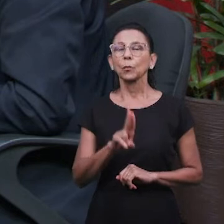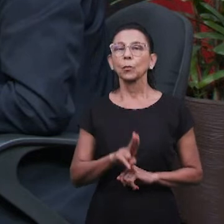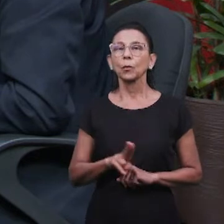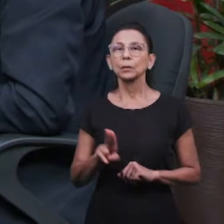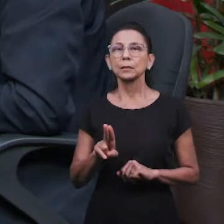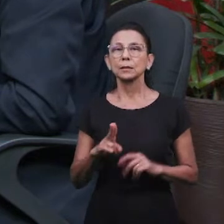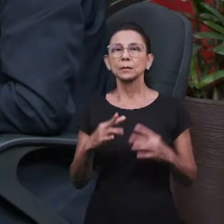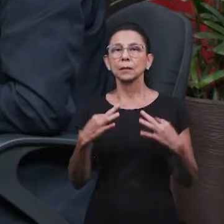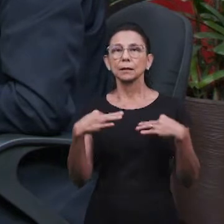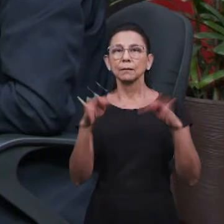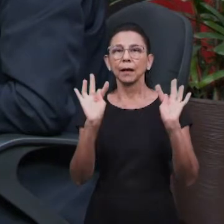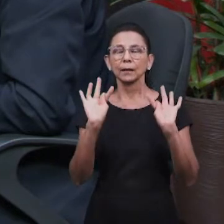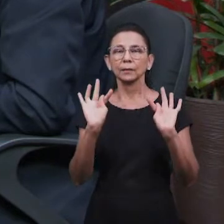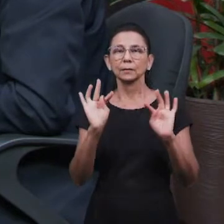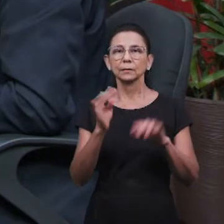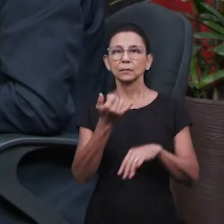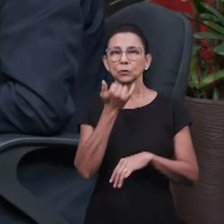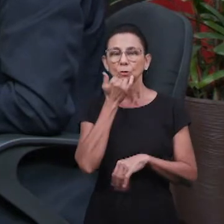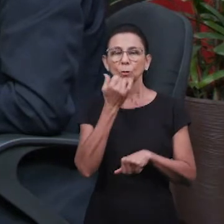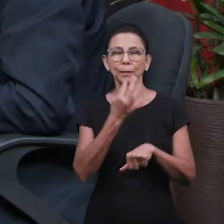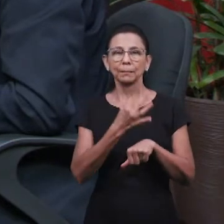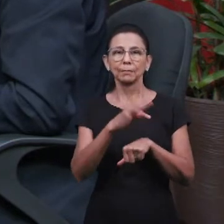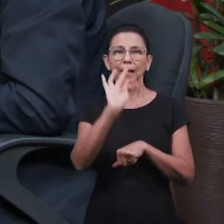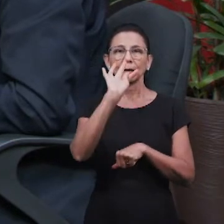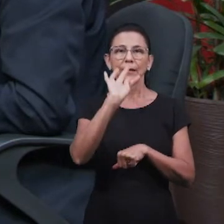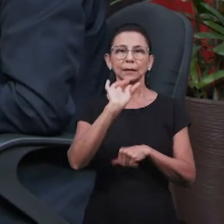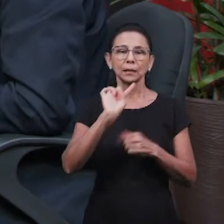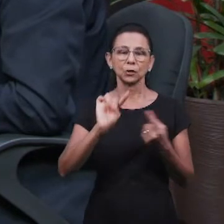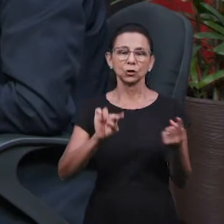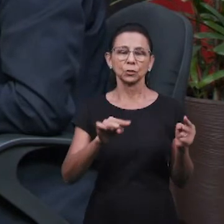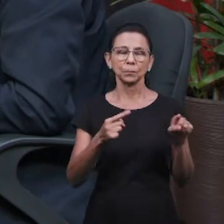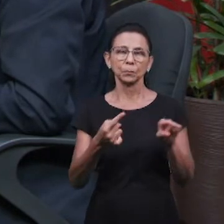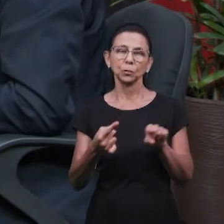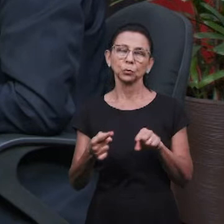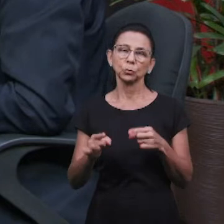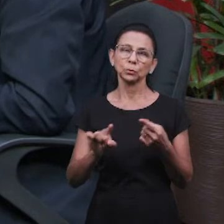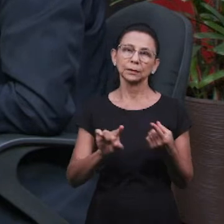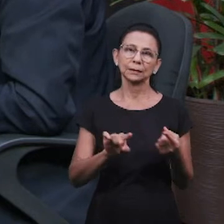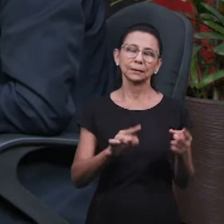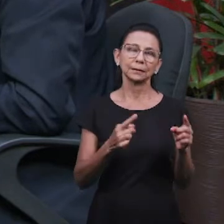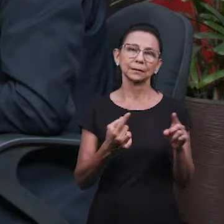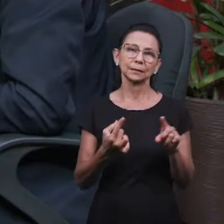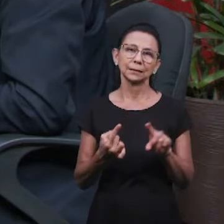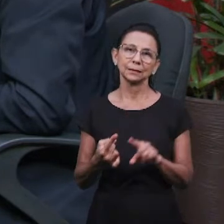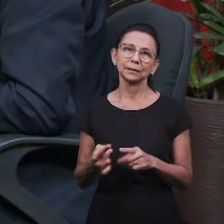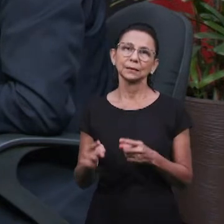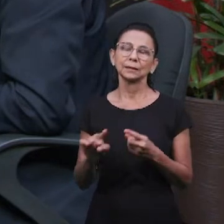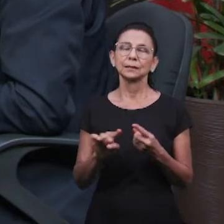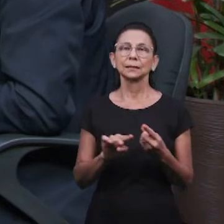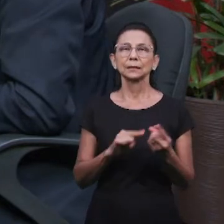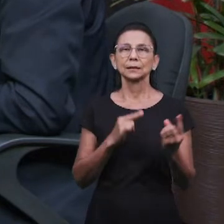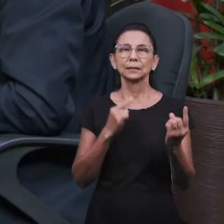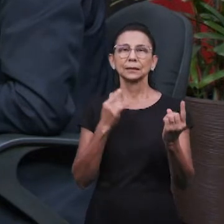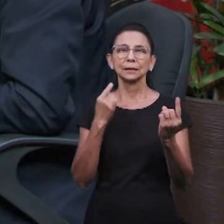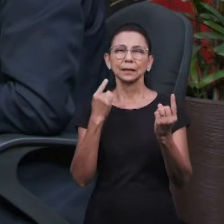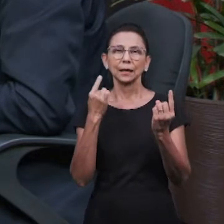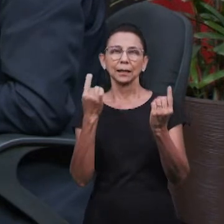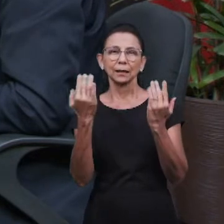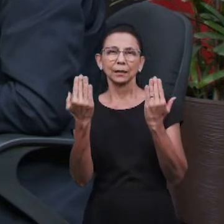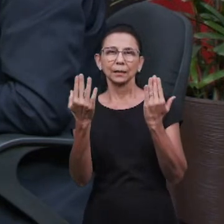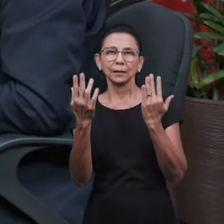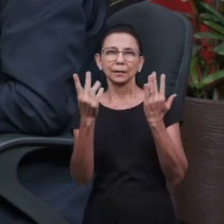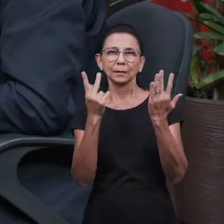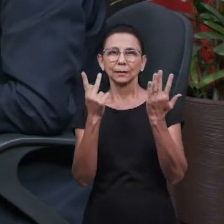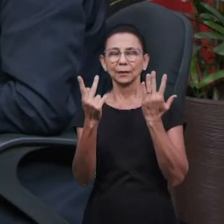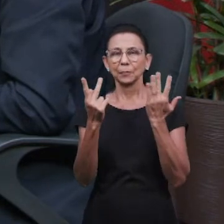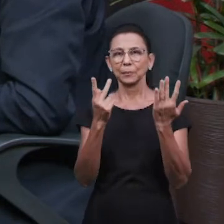das técnicas de musicoterapia, que é uma das maneiras de você também fazer